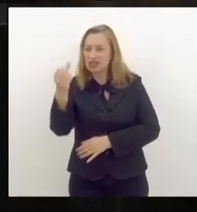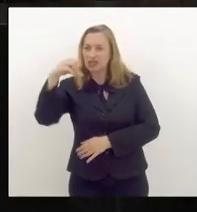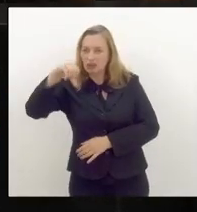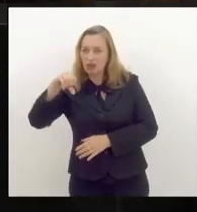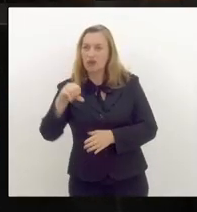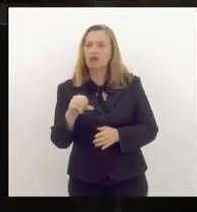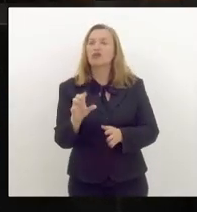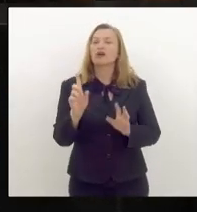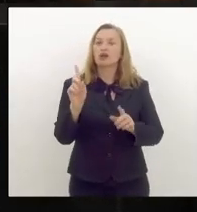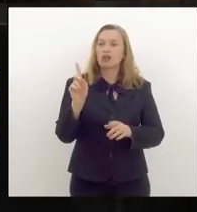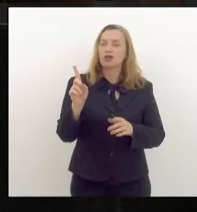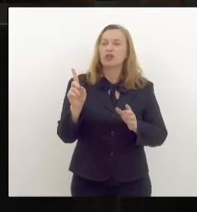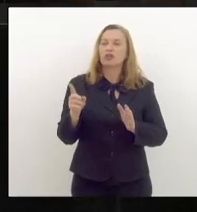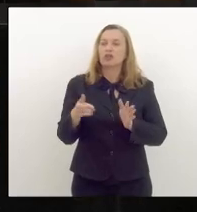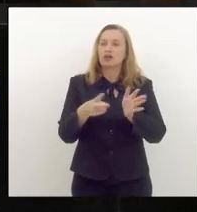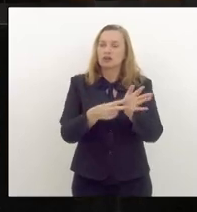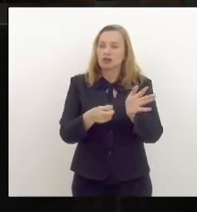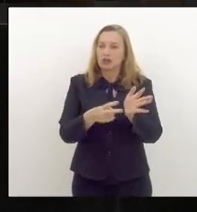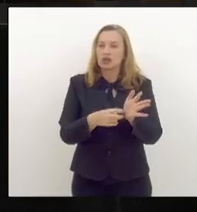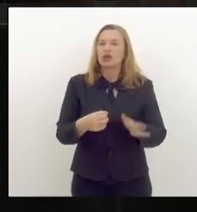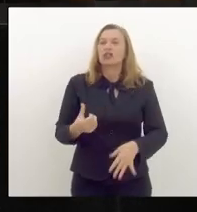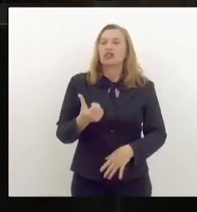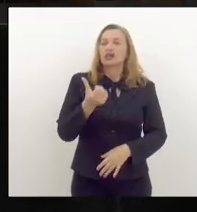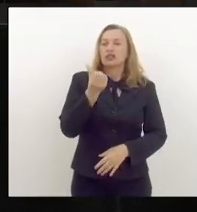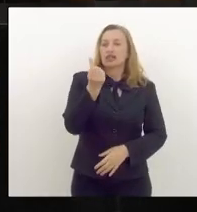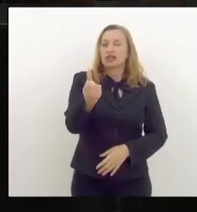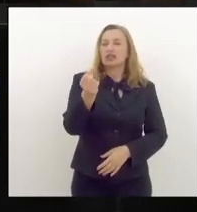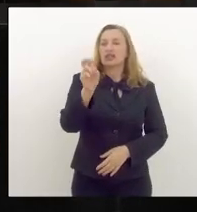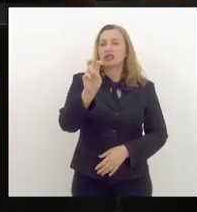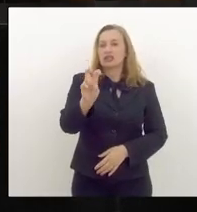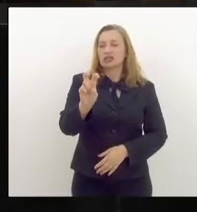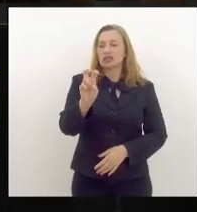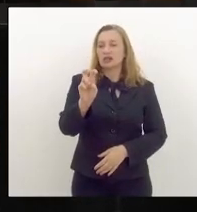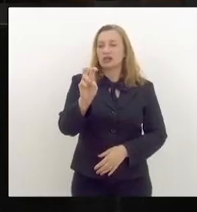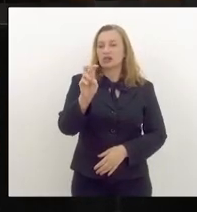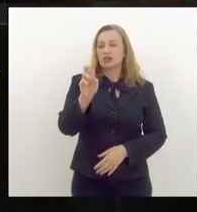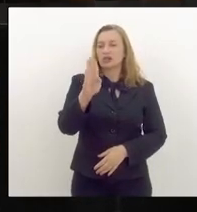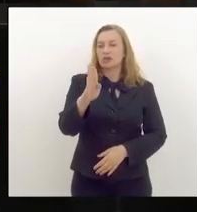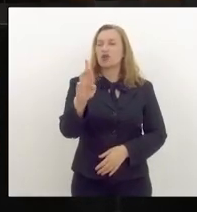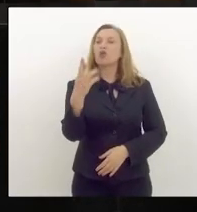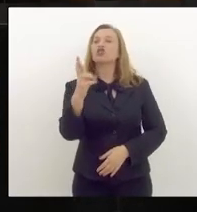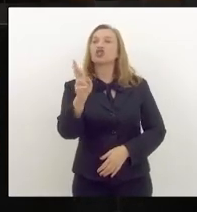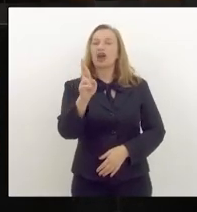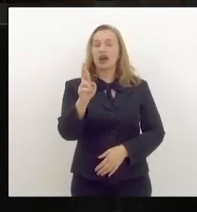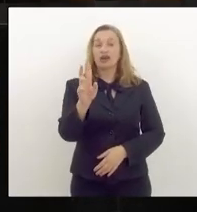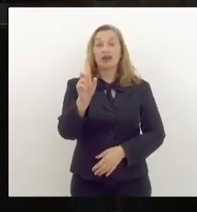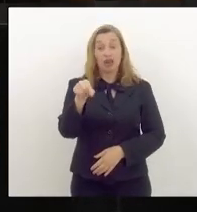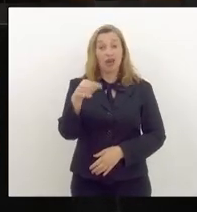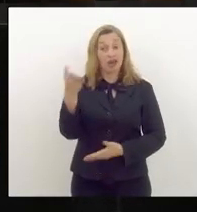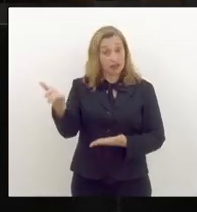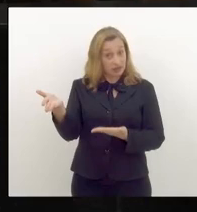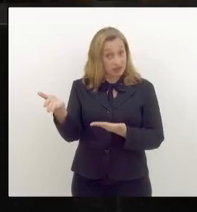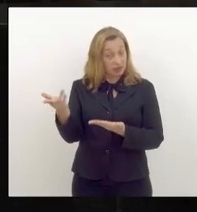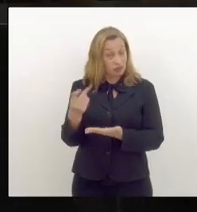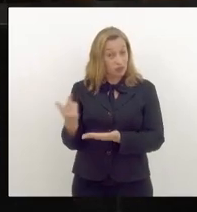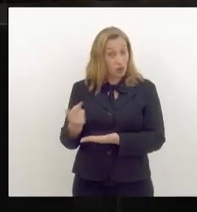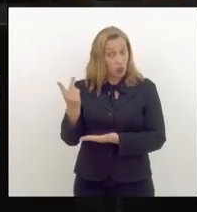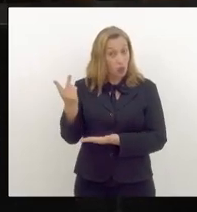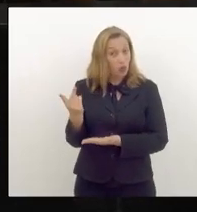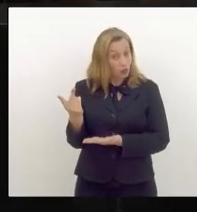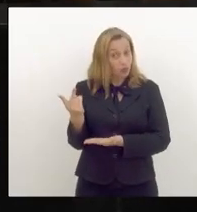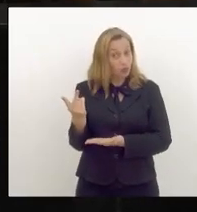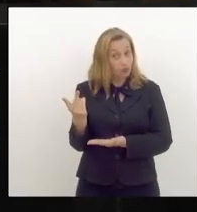de reais essa essa a dádiva O que